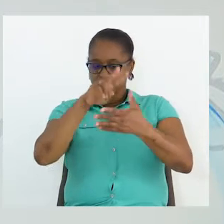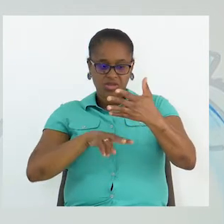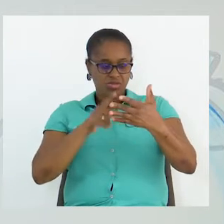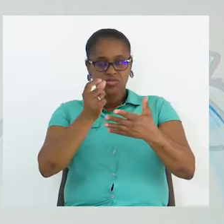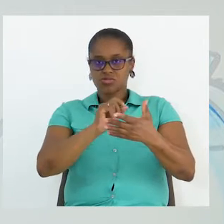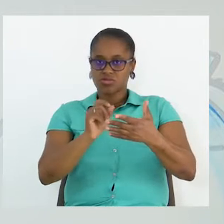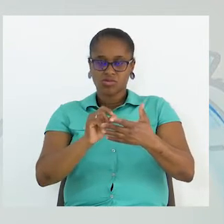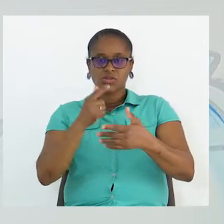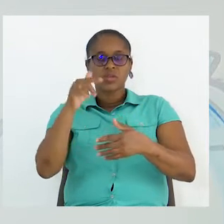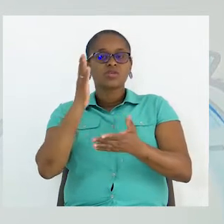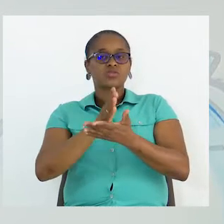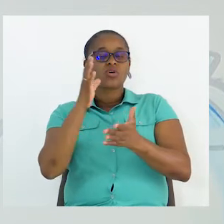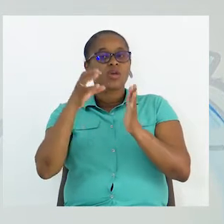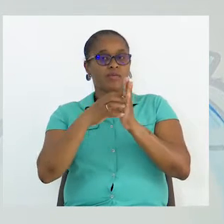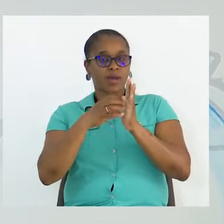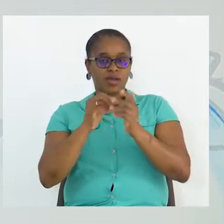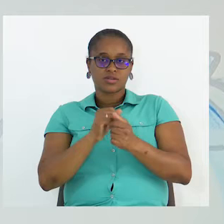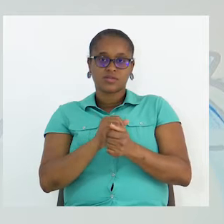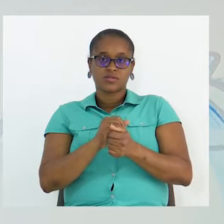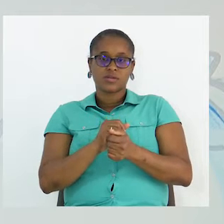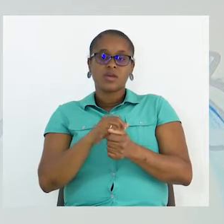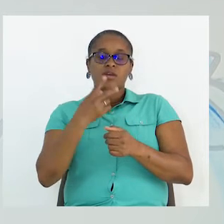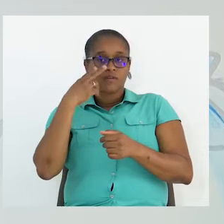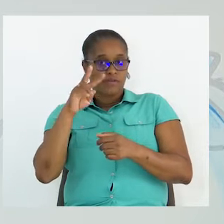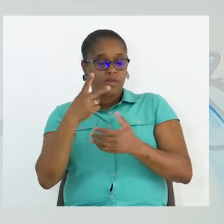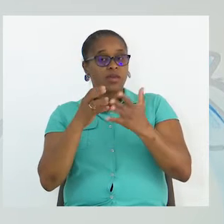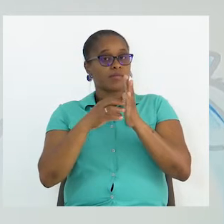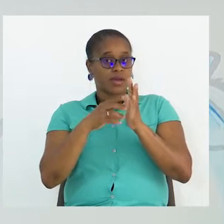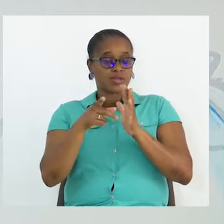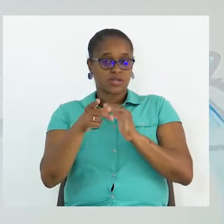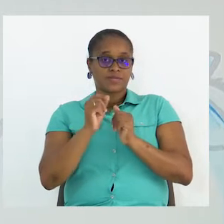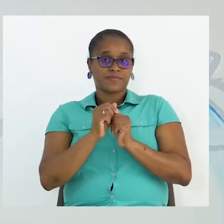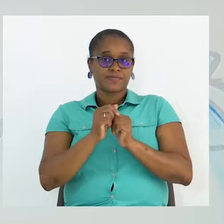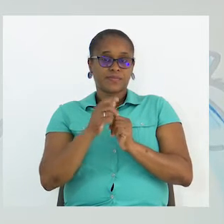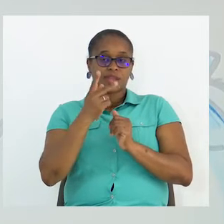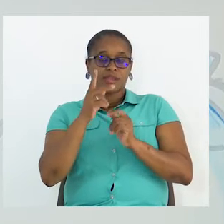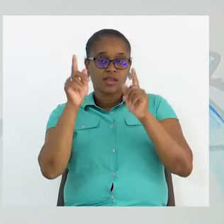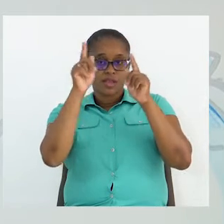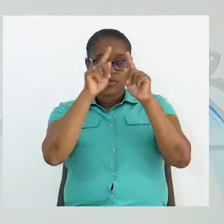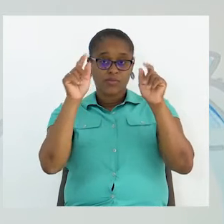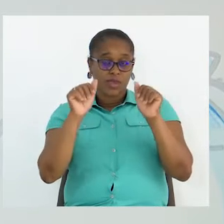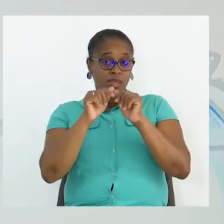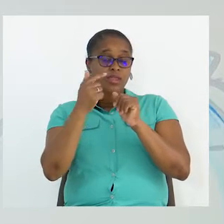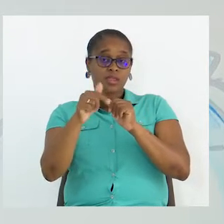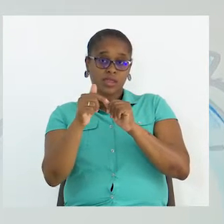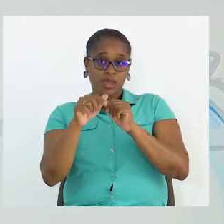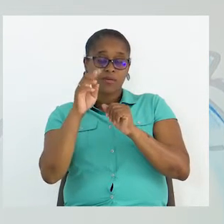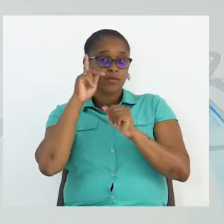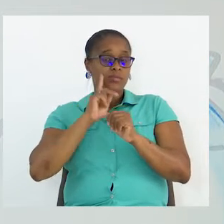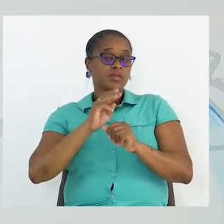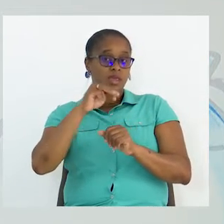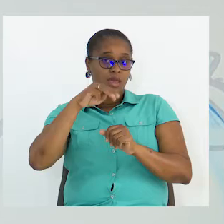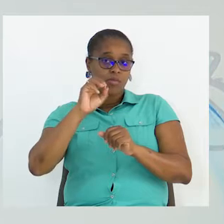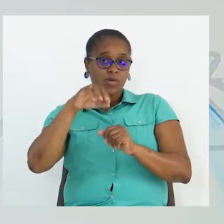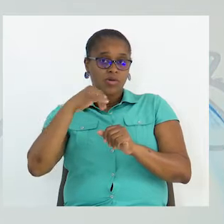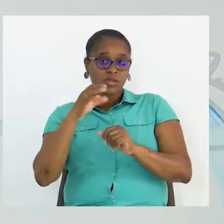apenas imagens, como é o caso que estão a ver na imagem ali, na vinheta, onde temos a Mônica